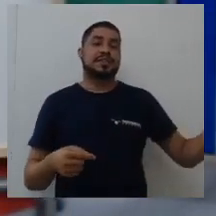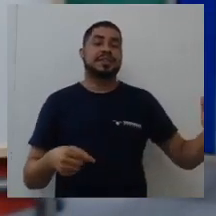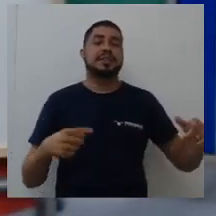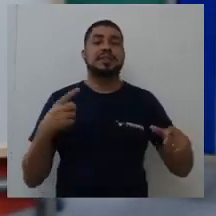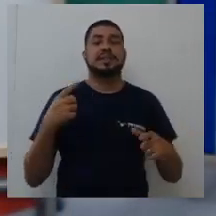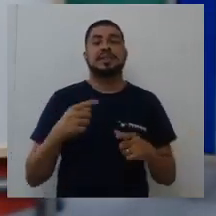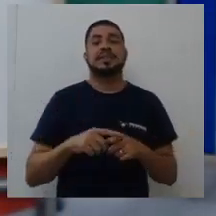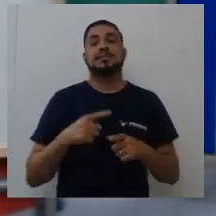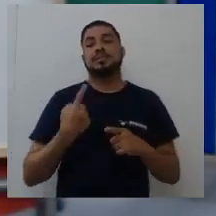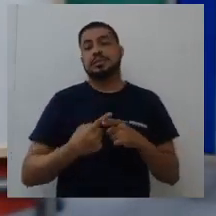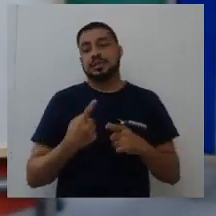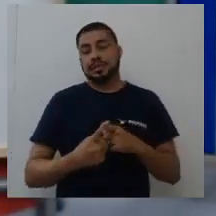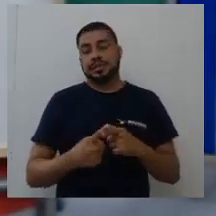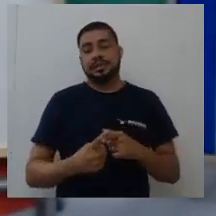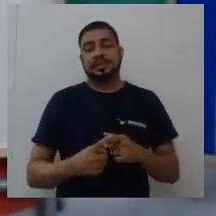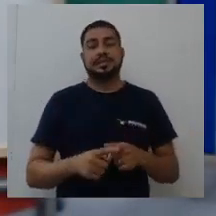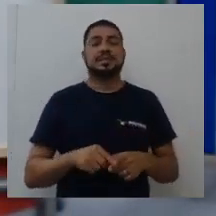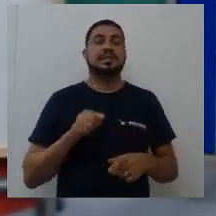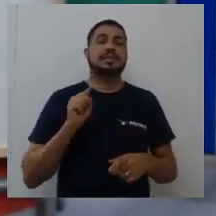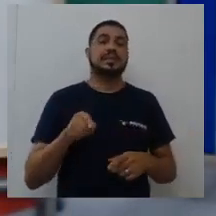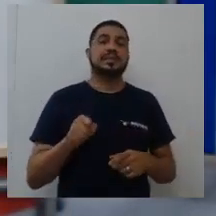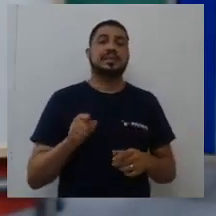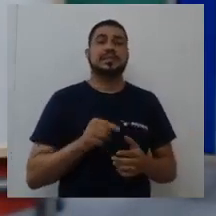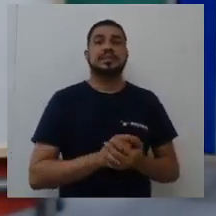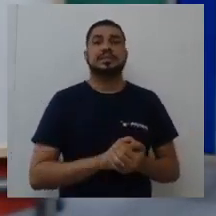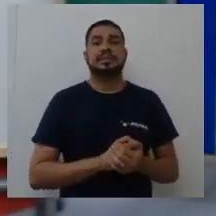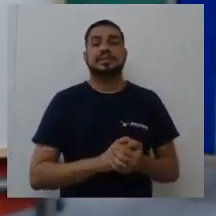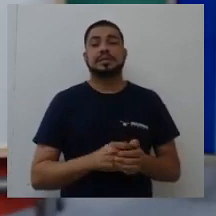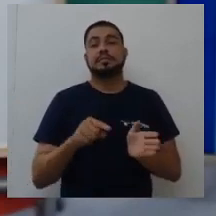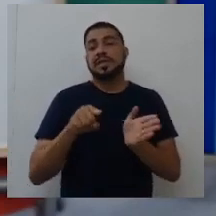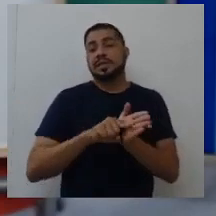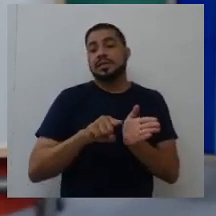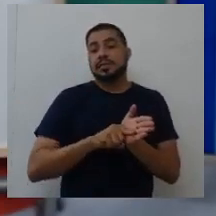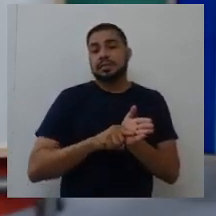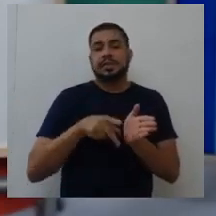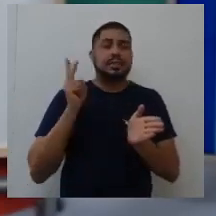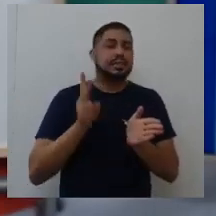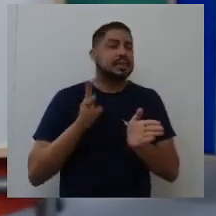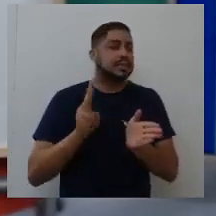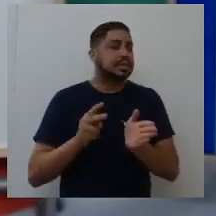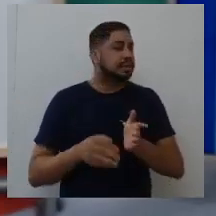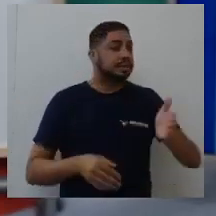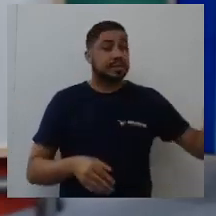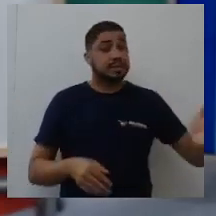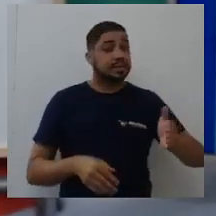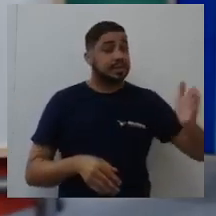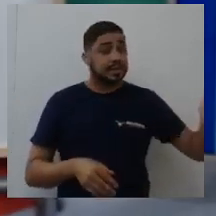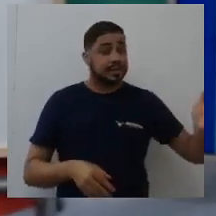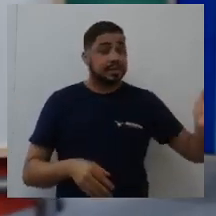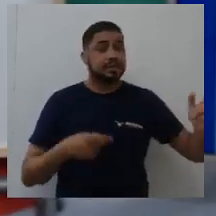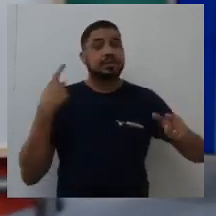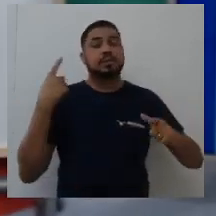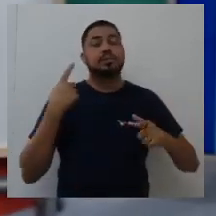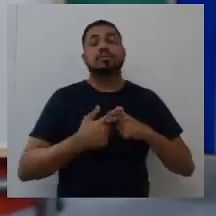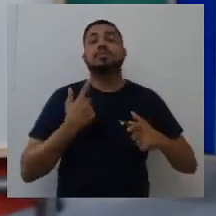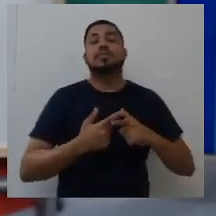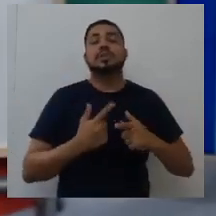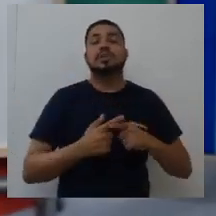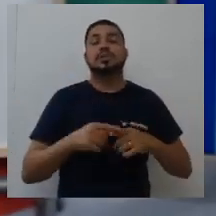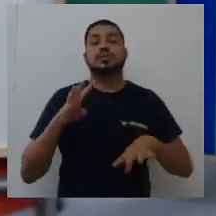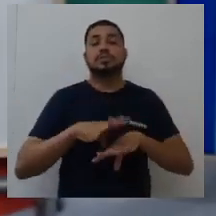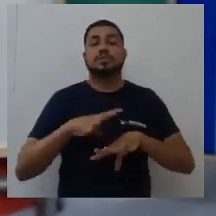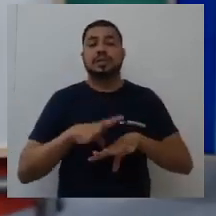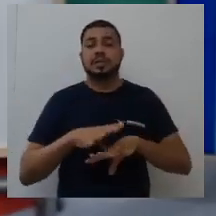verdade aqui, ó, esse cara aqui, ó, o menor que, ele sempre aponta para a esquerda. Na verdade, Os